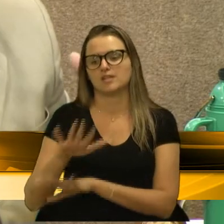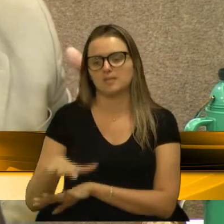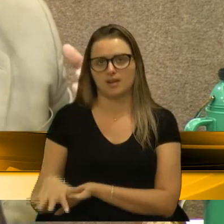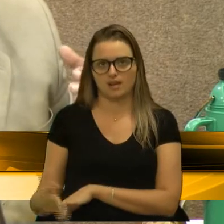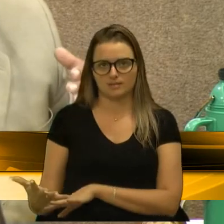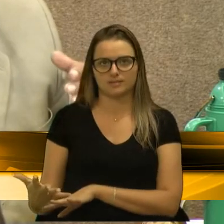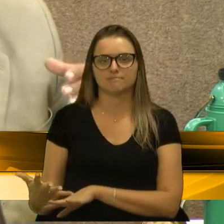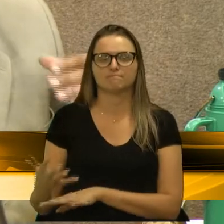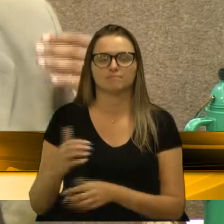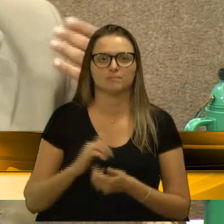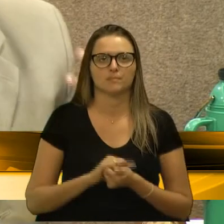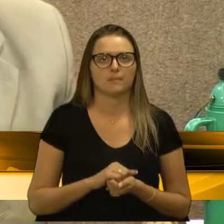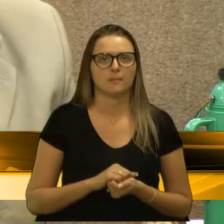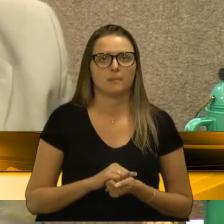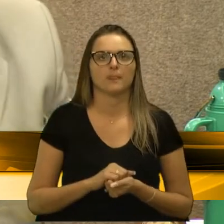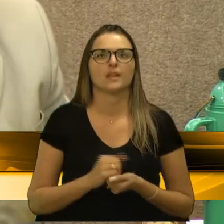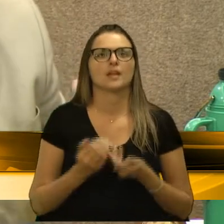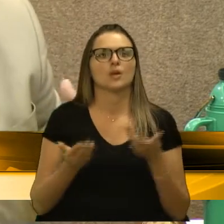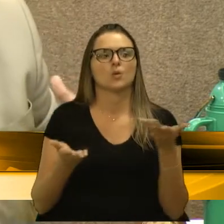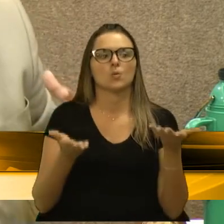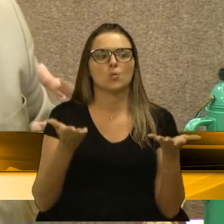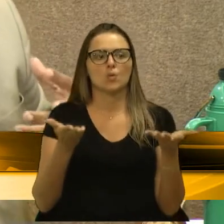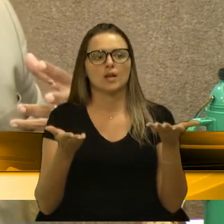que esse reequilíbrio,